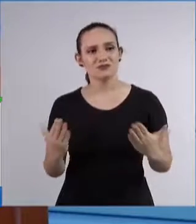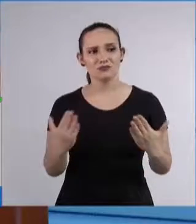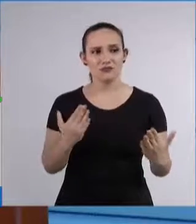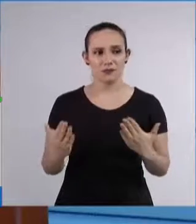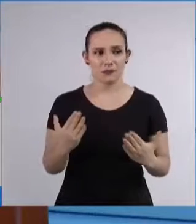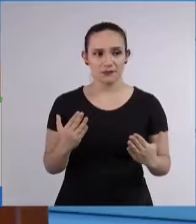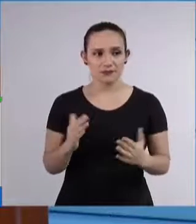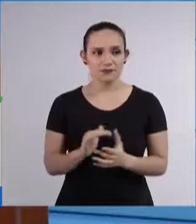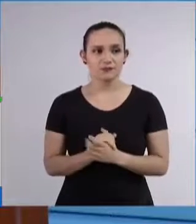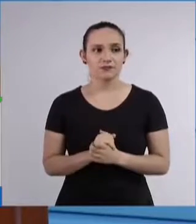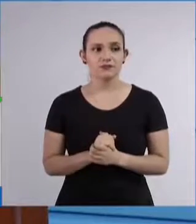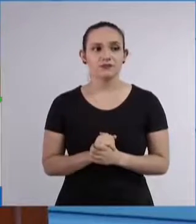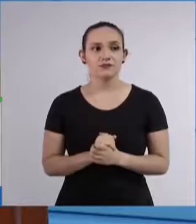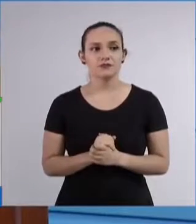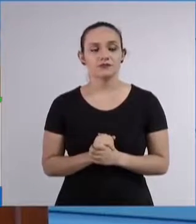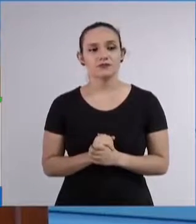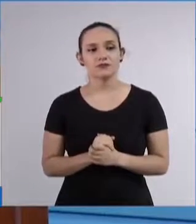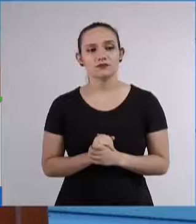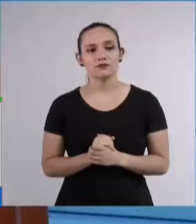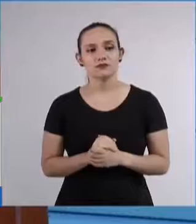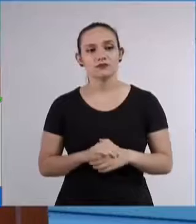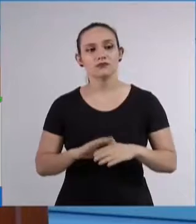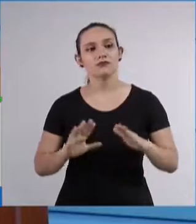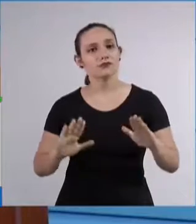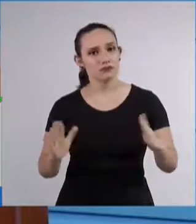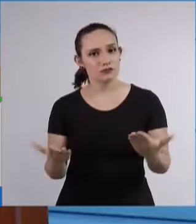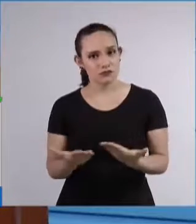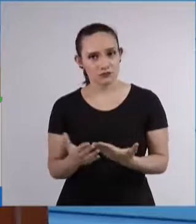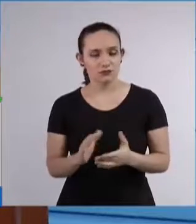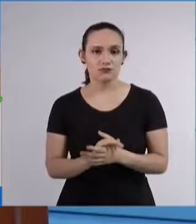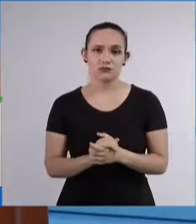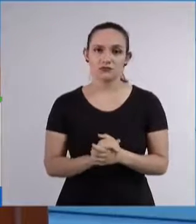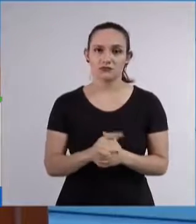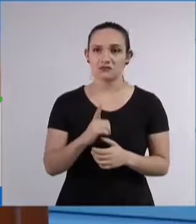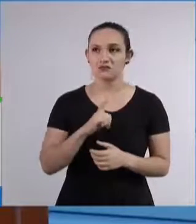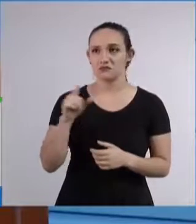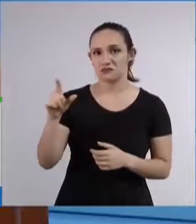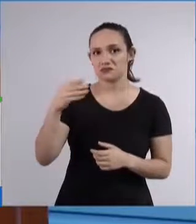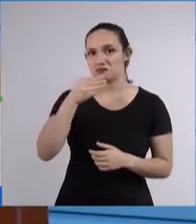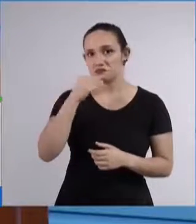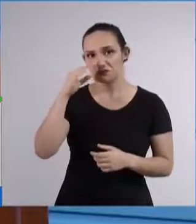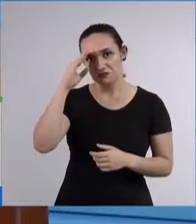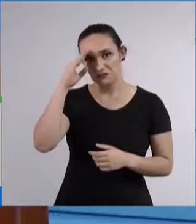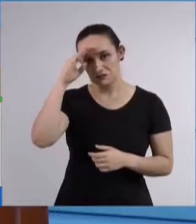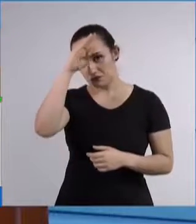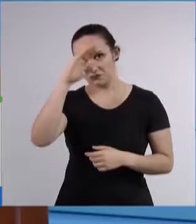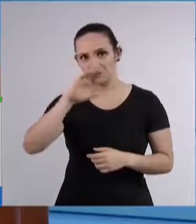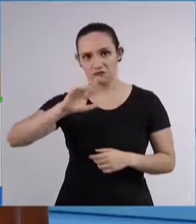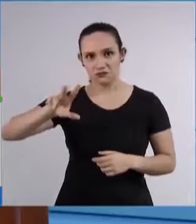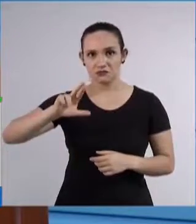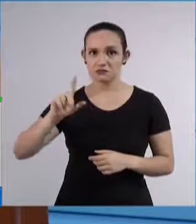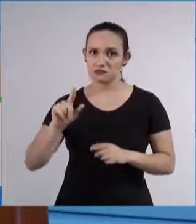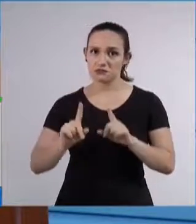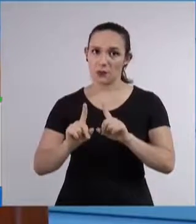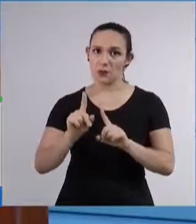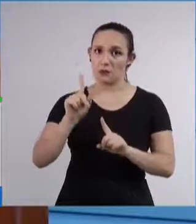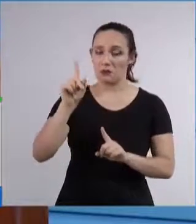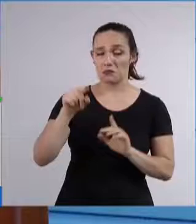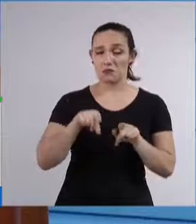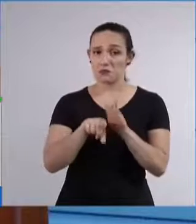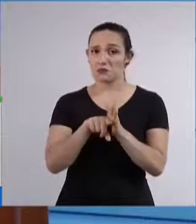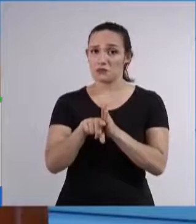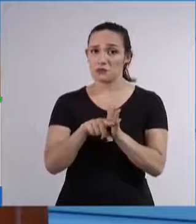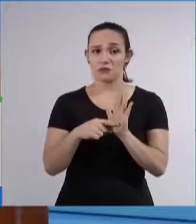comparação em relação ao que pensa hoje o candidato que está aí em primeiro lugar nas pesquisas, pelo que está colocado, e